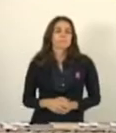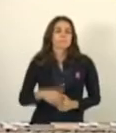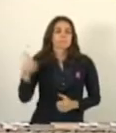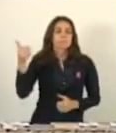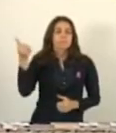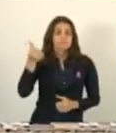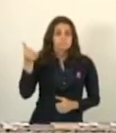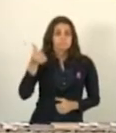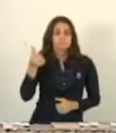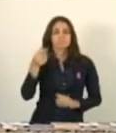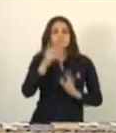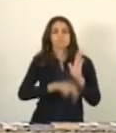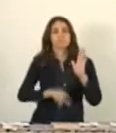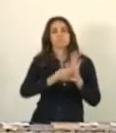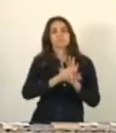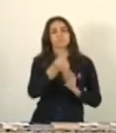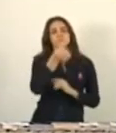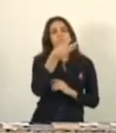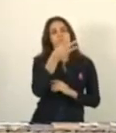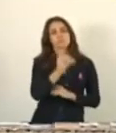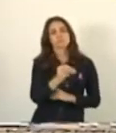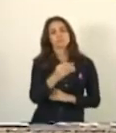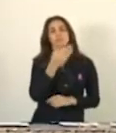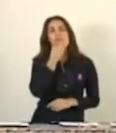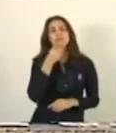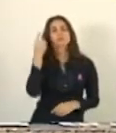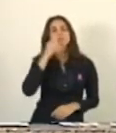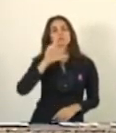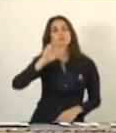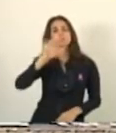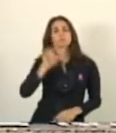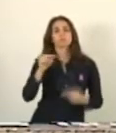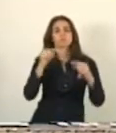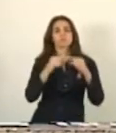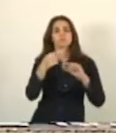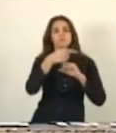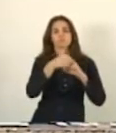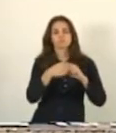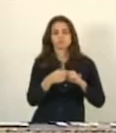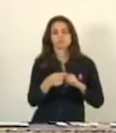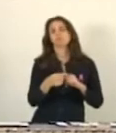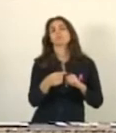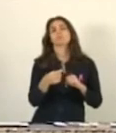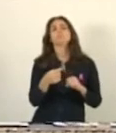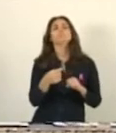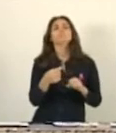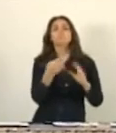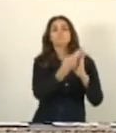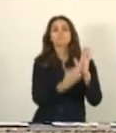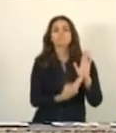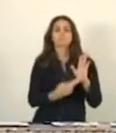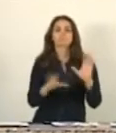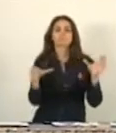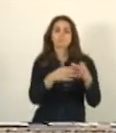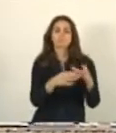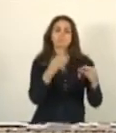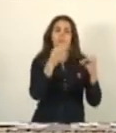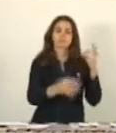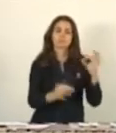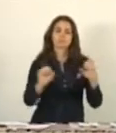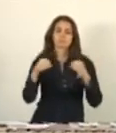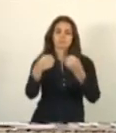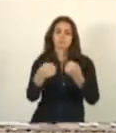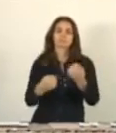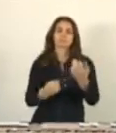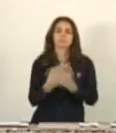11º item, projeto de lei 630, deputado Luiz Durão, após o cumprimento do artigo 120 do Regimento Interno, às Comissões de Justiça, Defesa do Consumidor